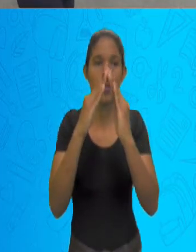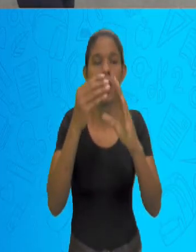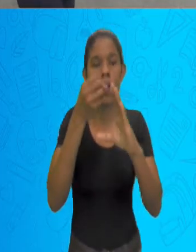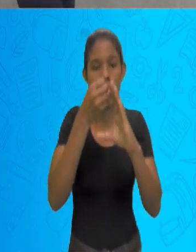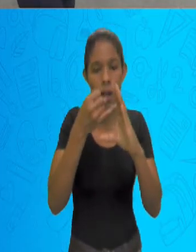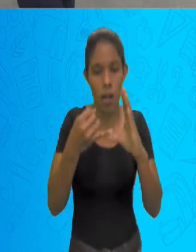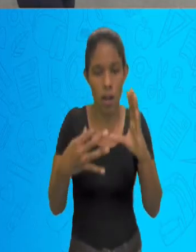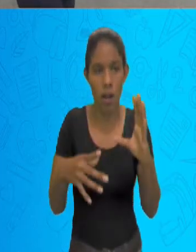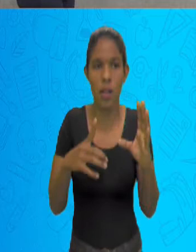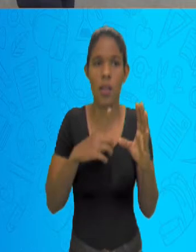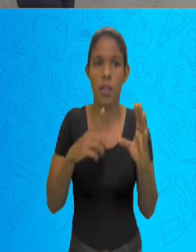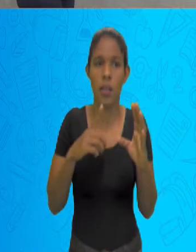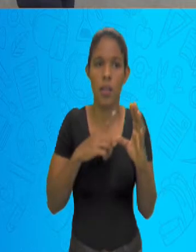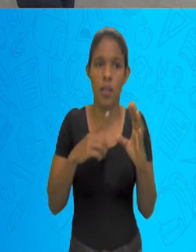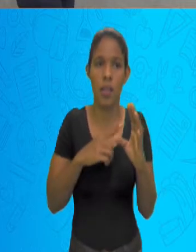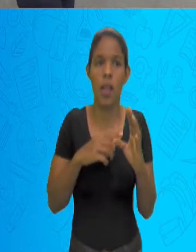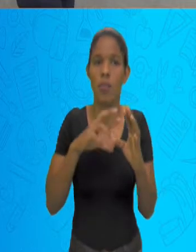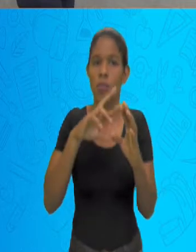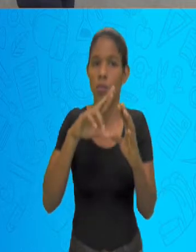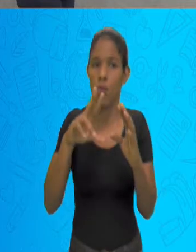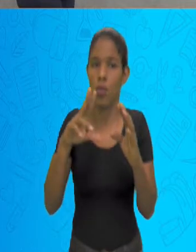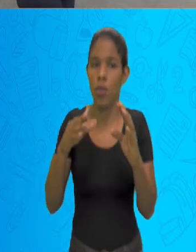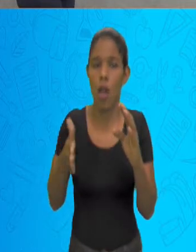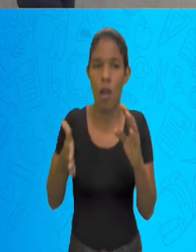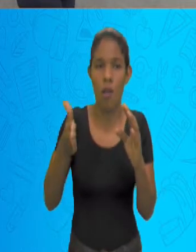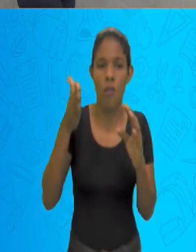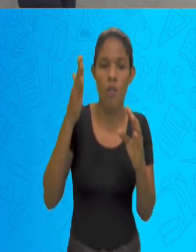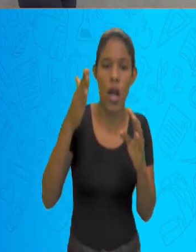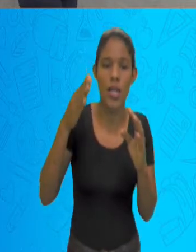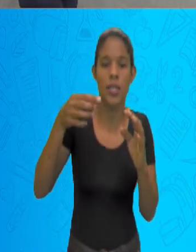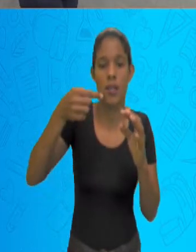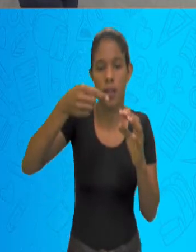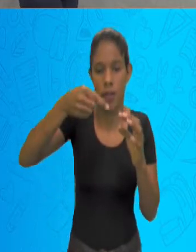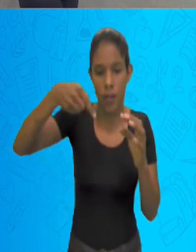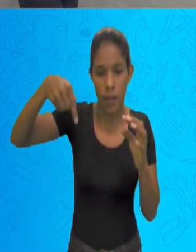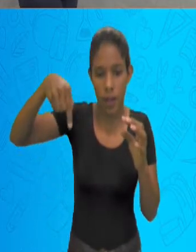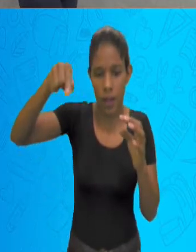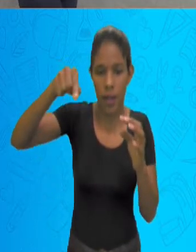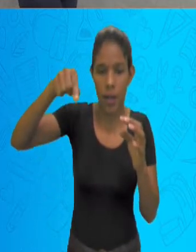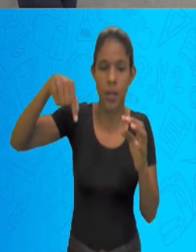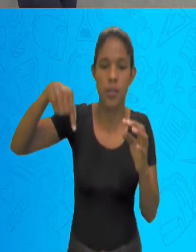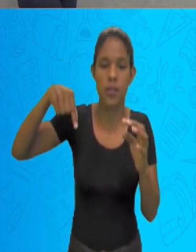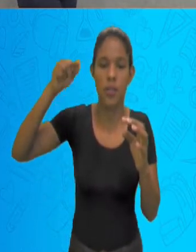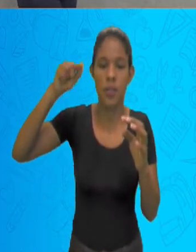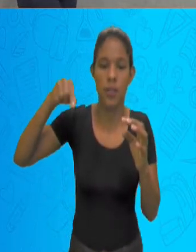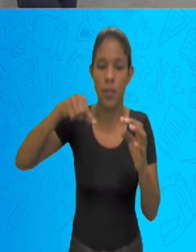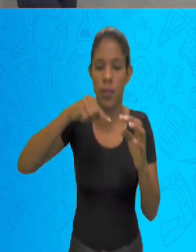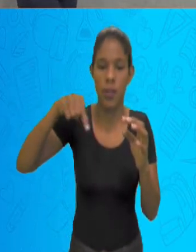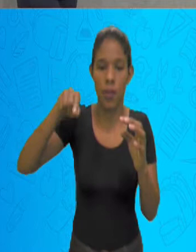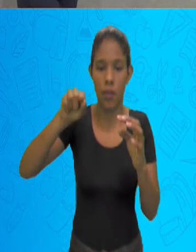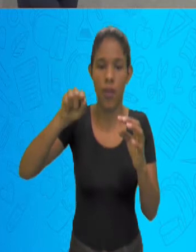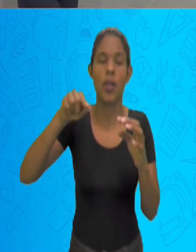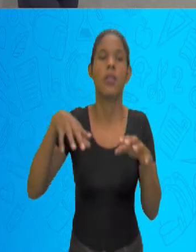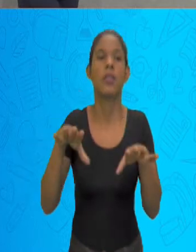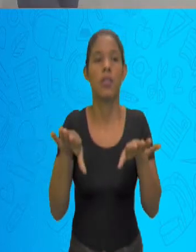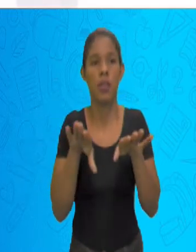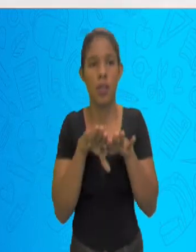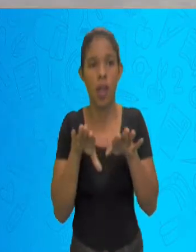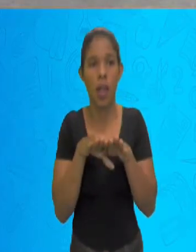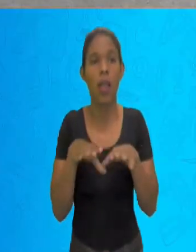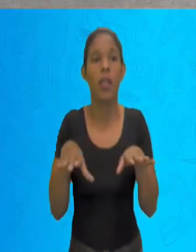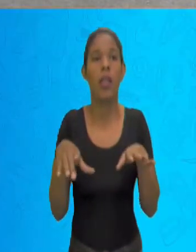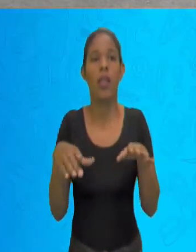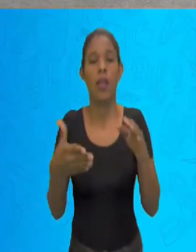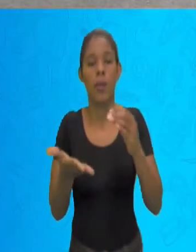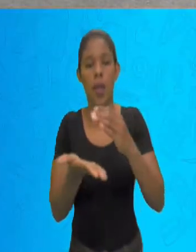é a vértice, a aresta e as faces laterais. E ela também possui a face que é a base. Mas